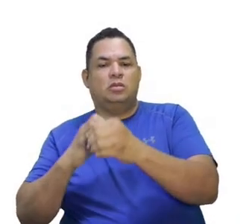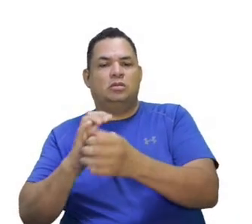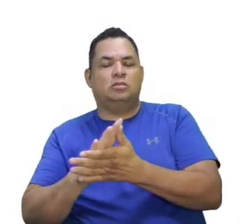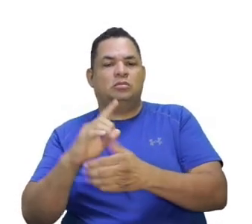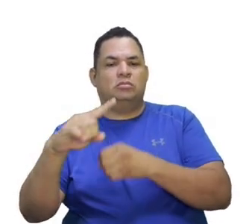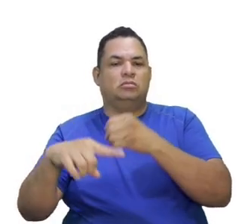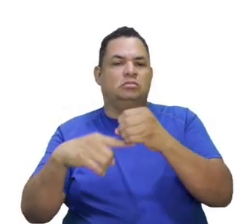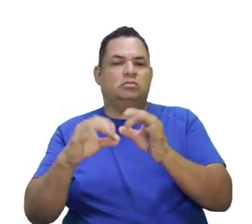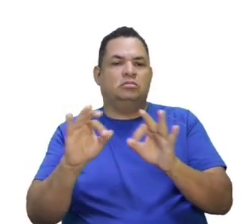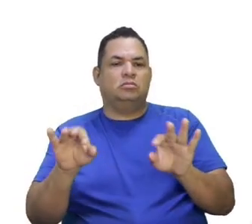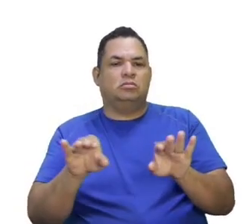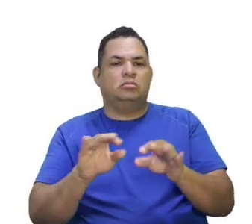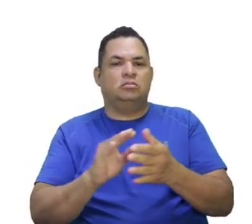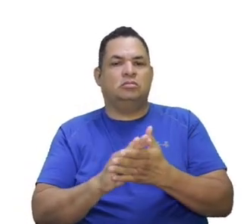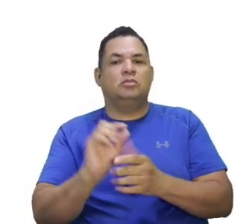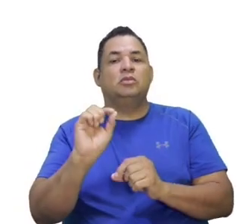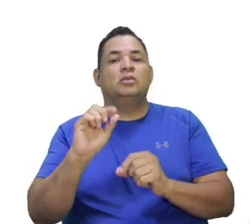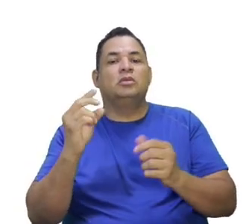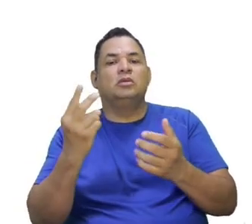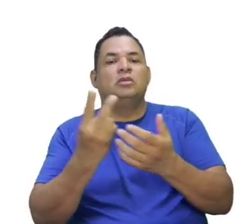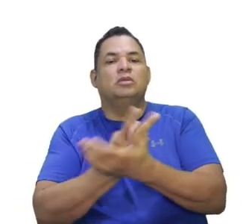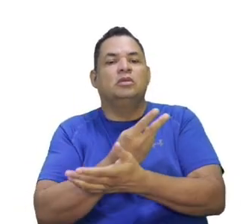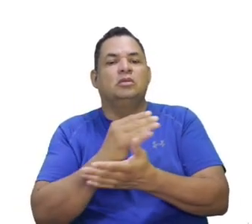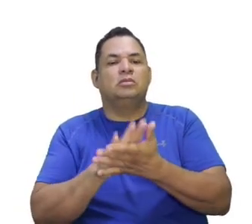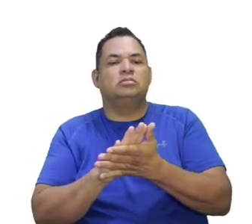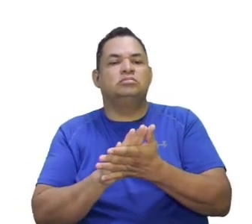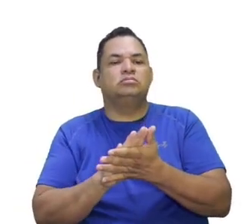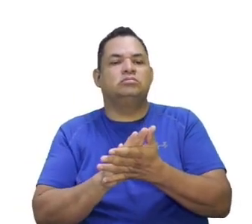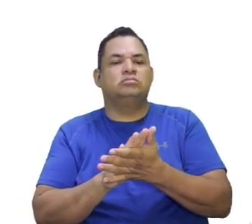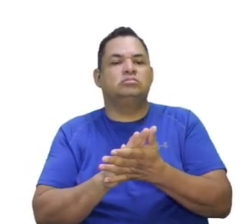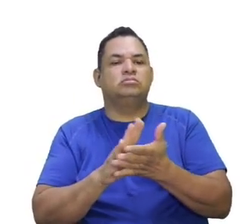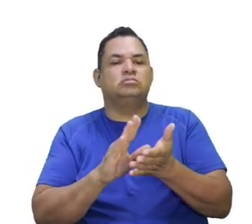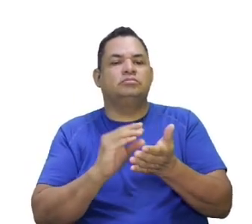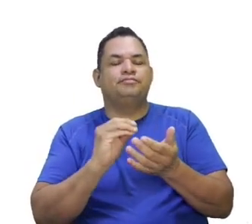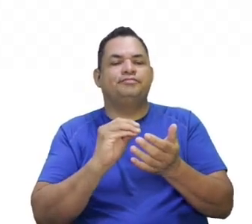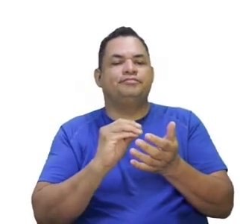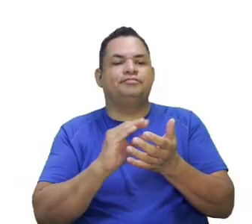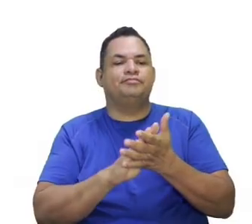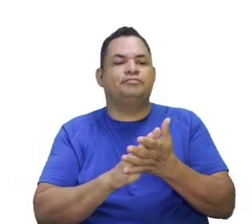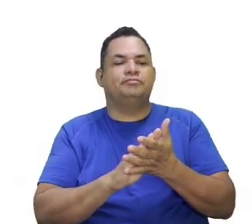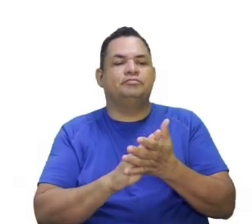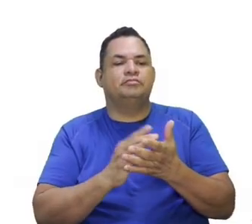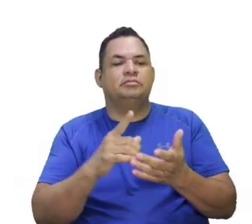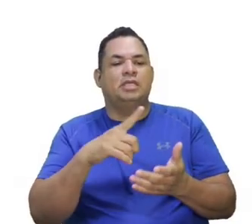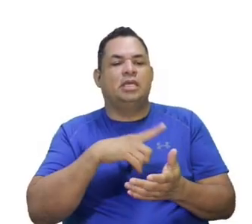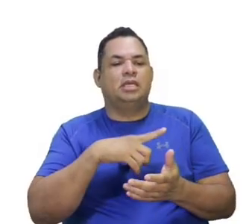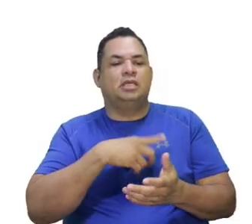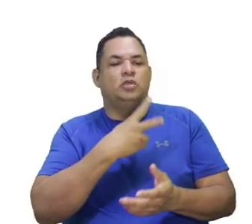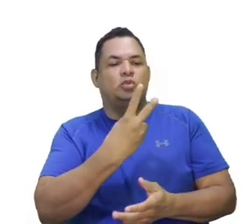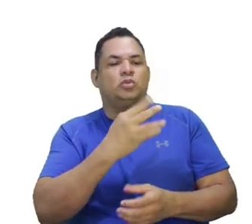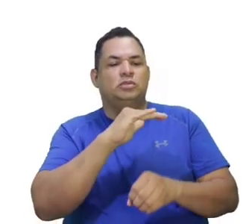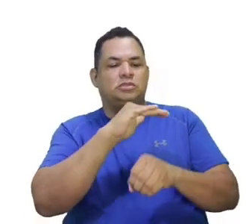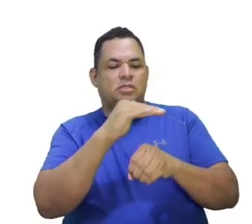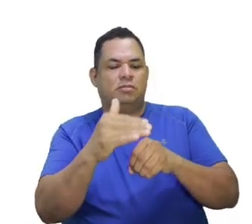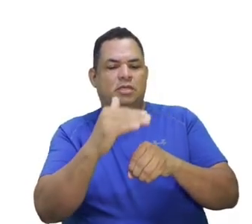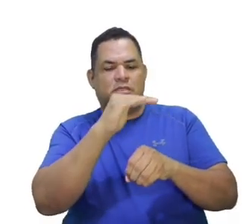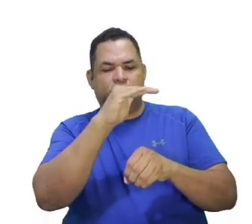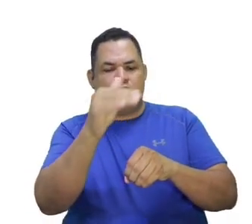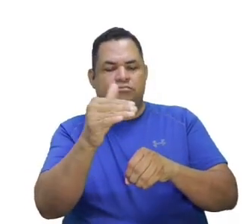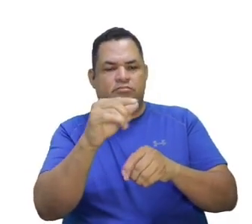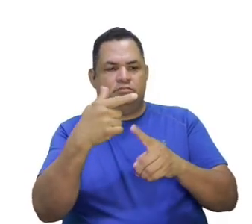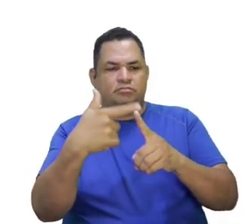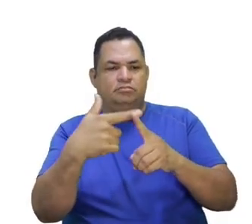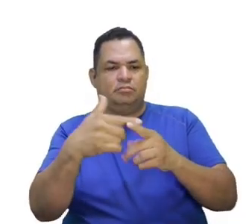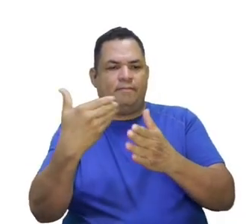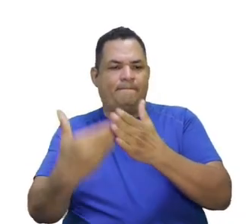esse átomo aqui, o que vai acontecer? Ele deixa de ter 3 camadas e passa a ter só 2.